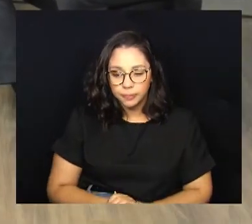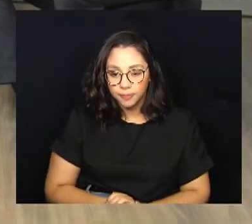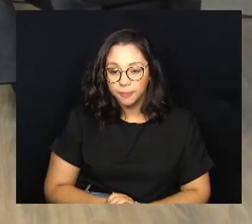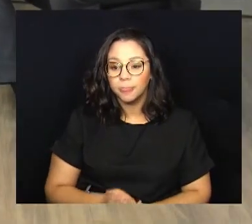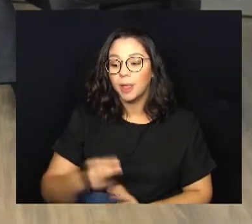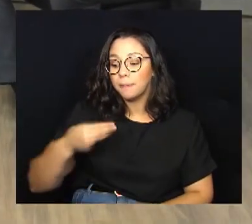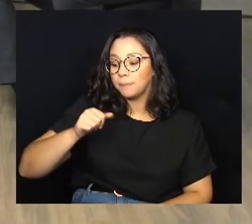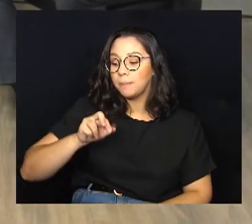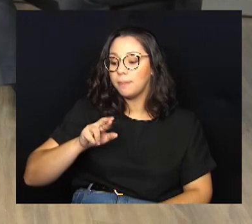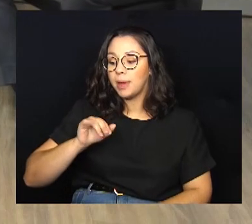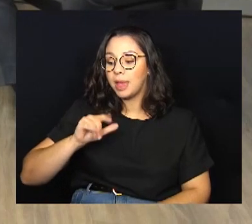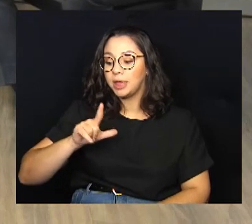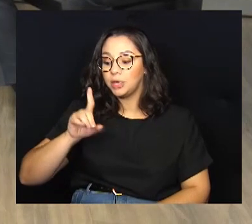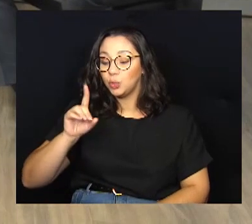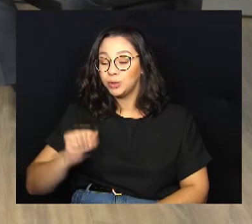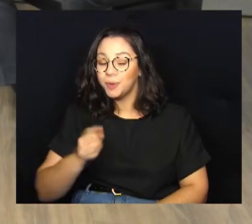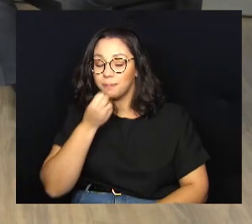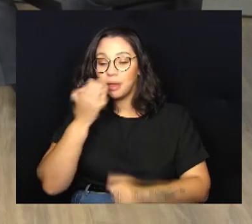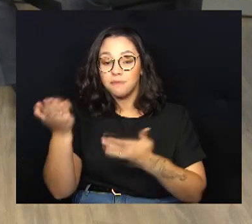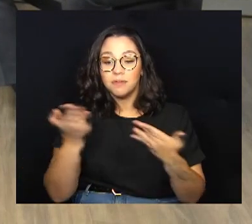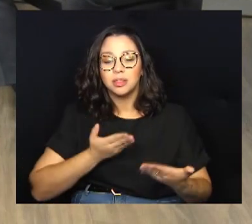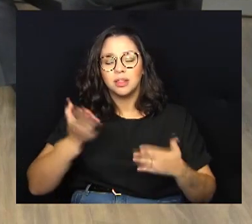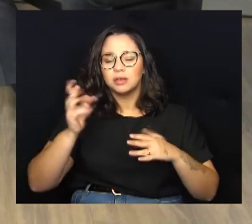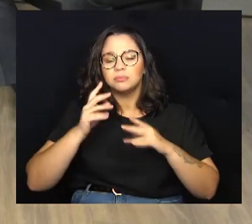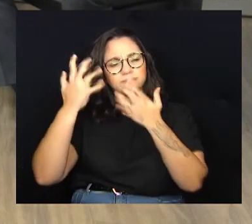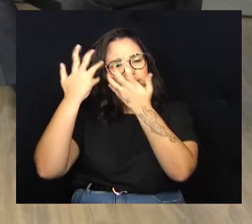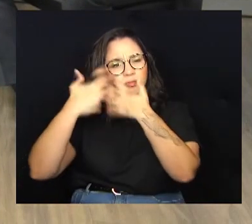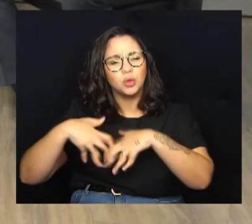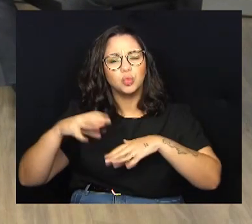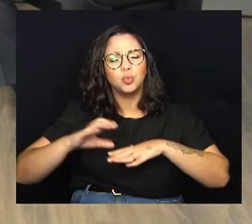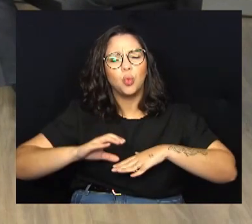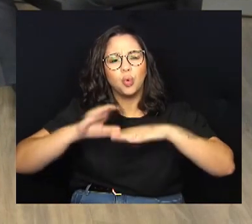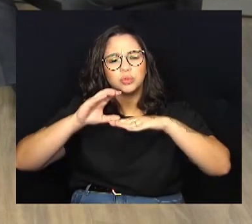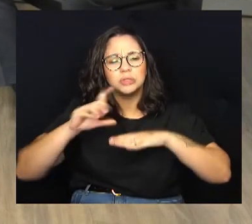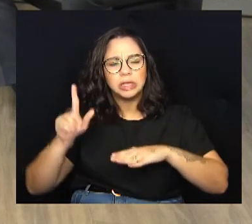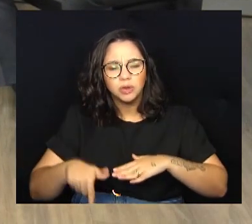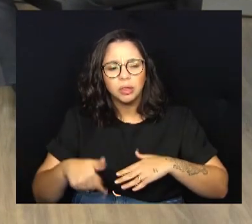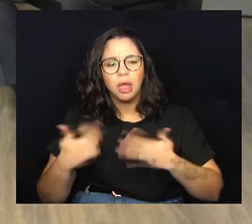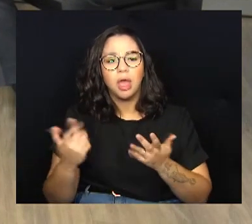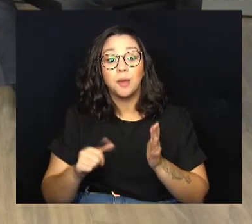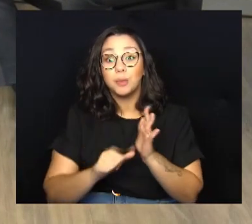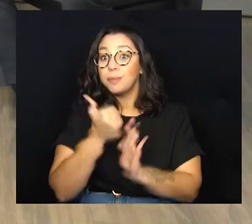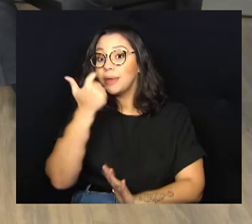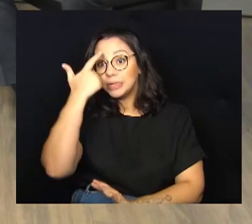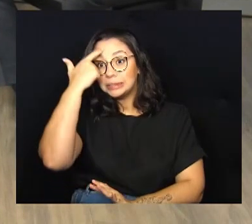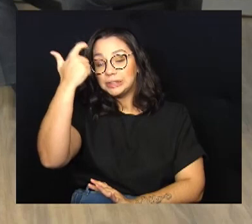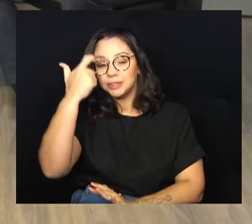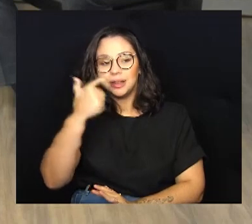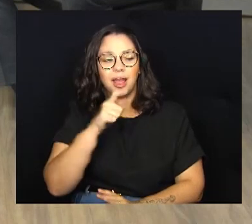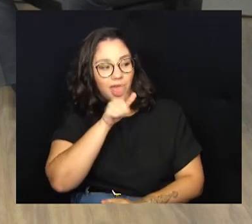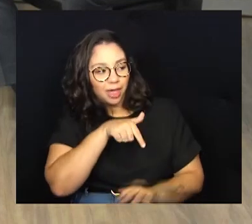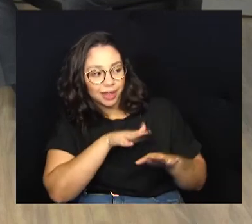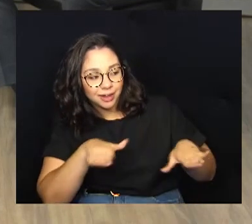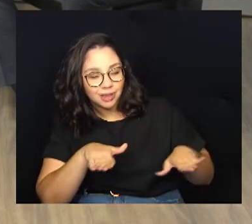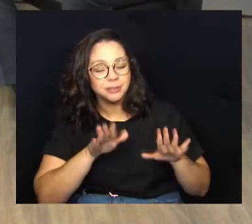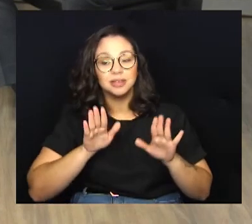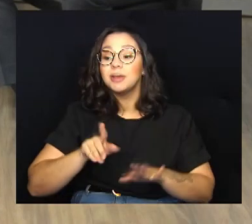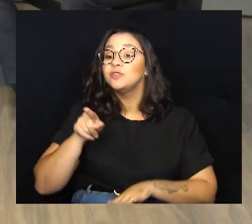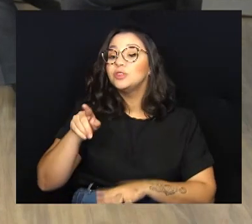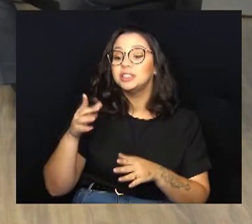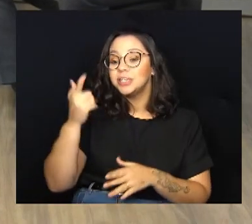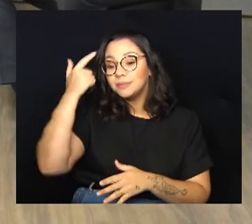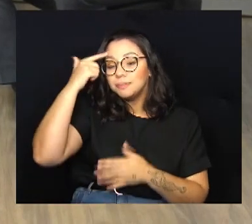Conselho Estadual de Políticas sobre Drogas de São Paulo. Pessoal, sejam todos bem-vindos. Eu vou partir de